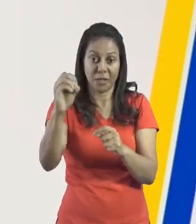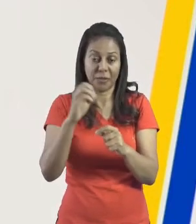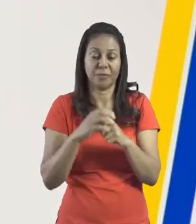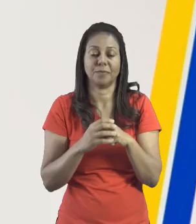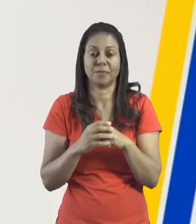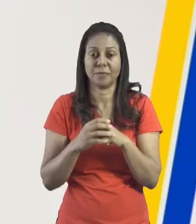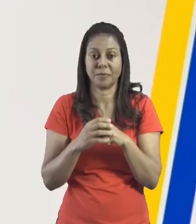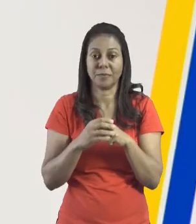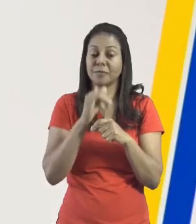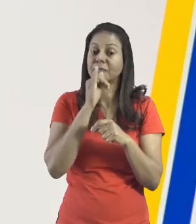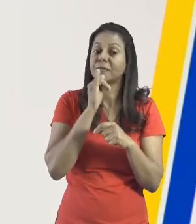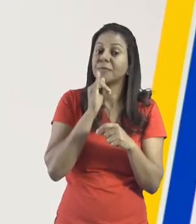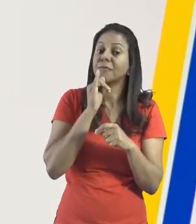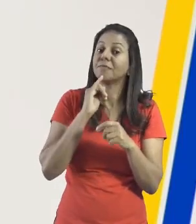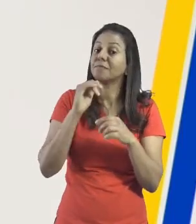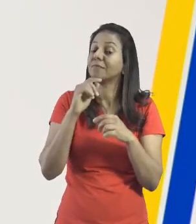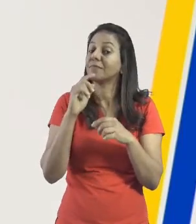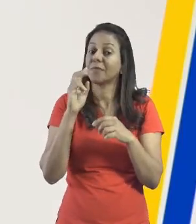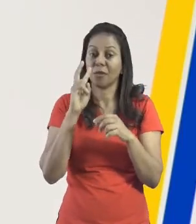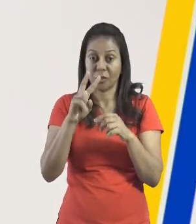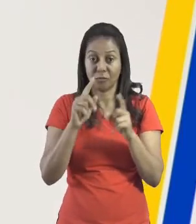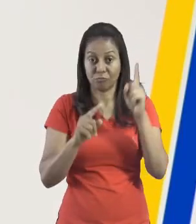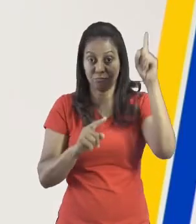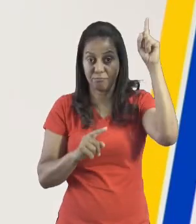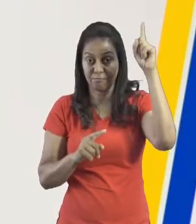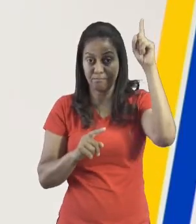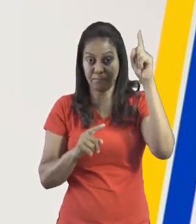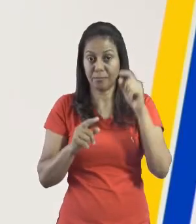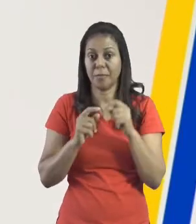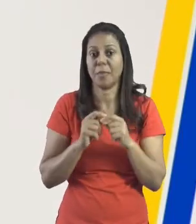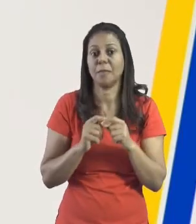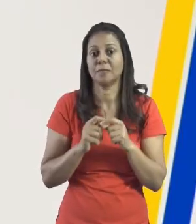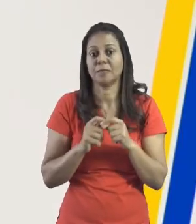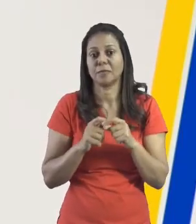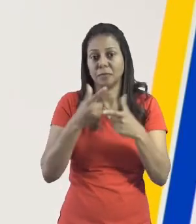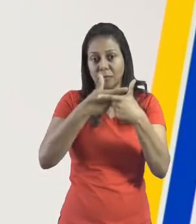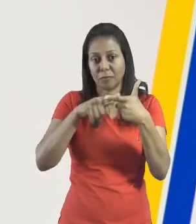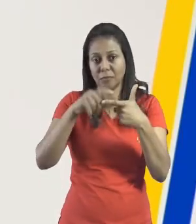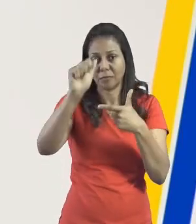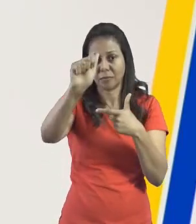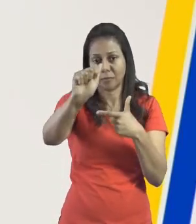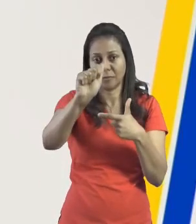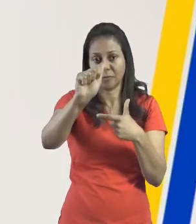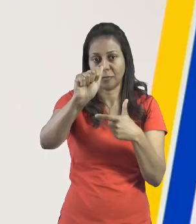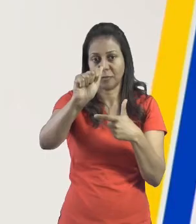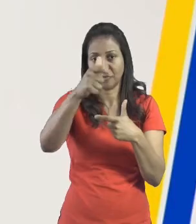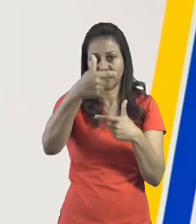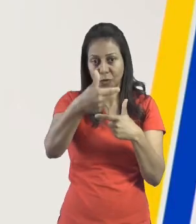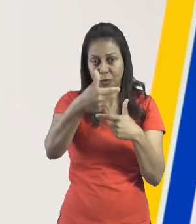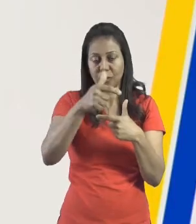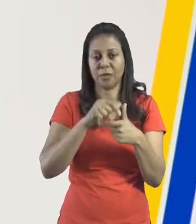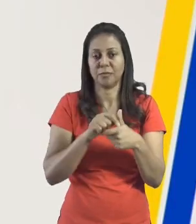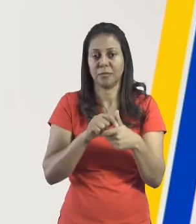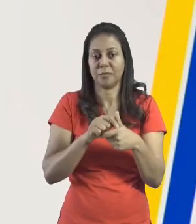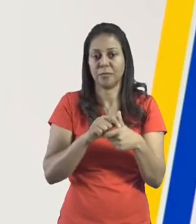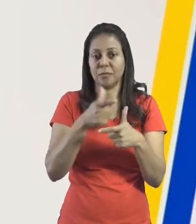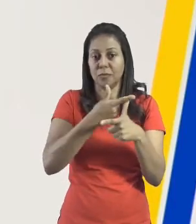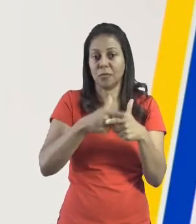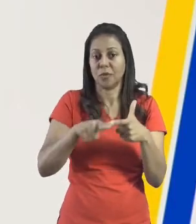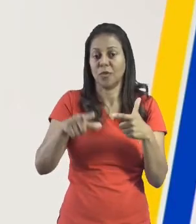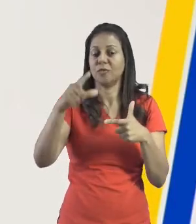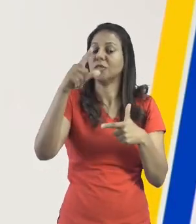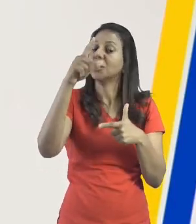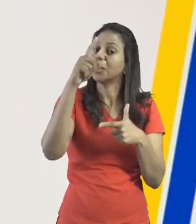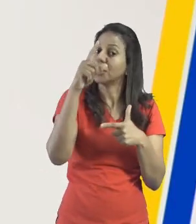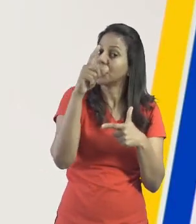cima. Então, nesse caso, aqui nós temos o coeficiente A, que é 2, nós temos o coeficiente B, que é menos